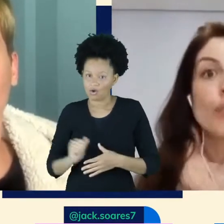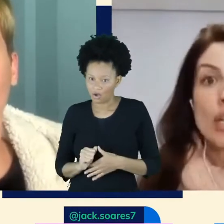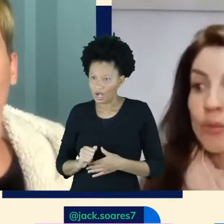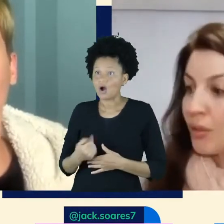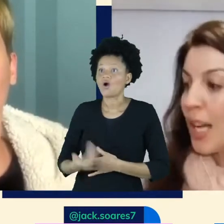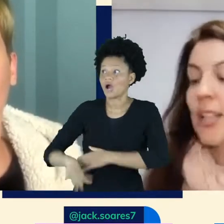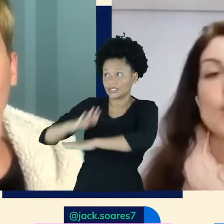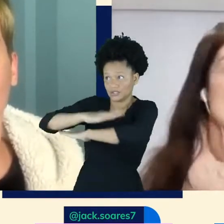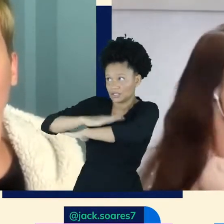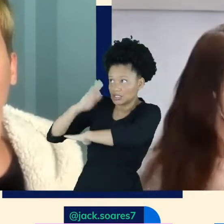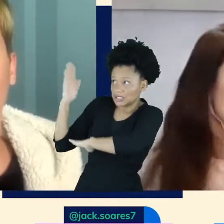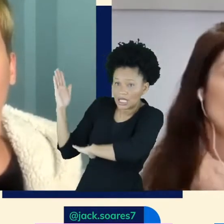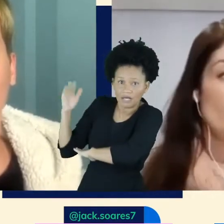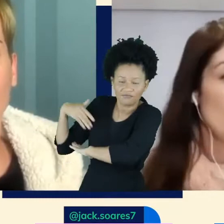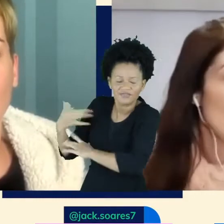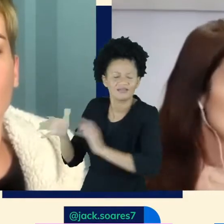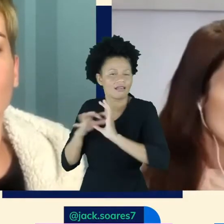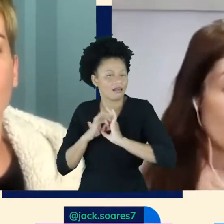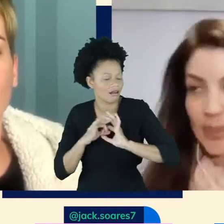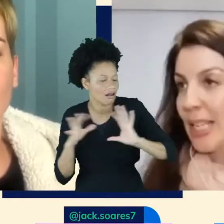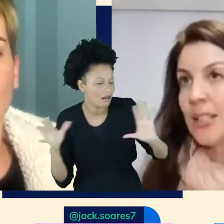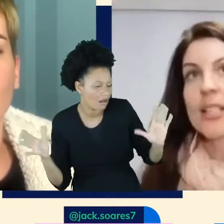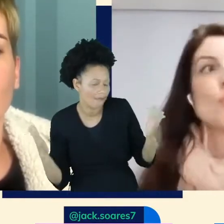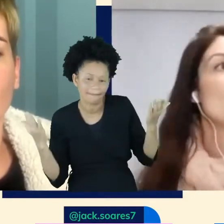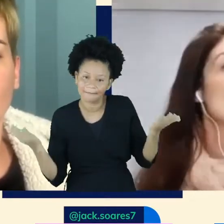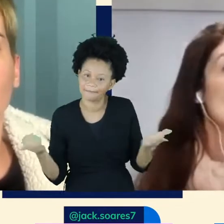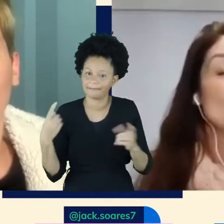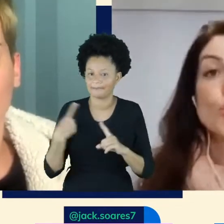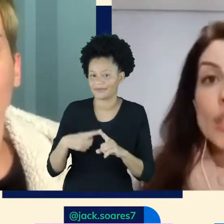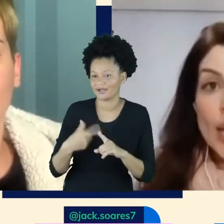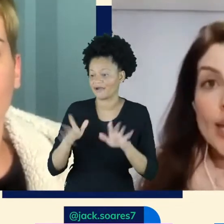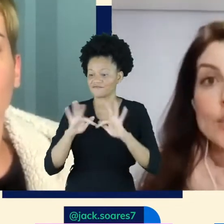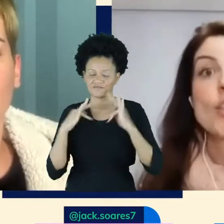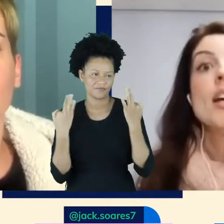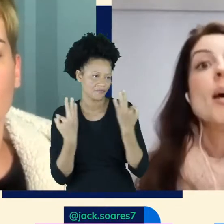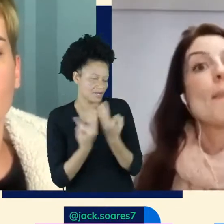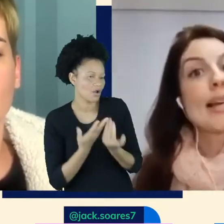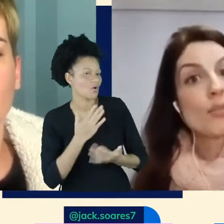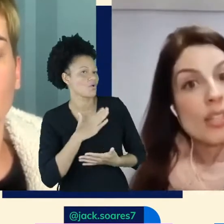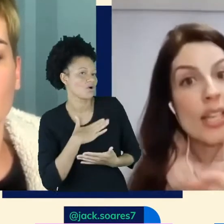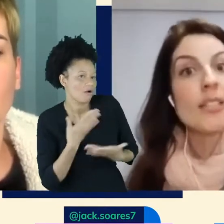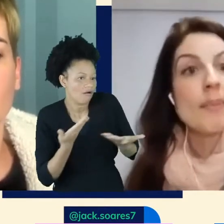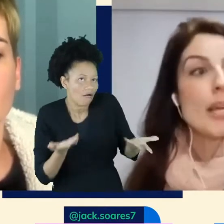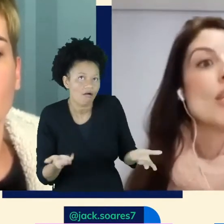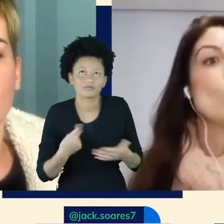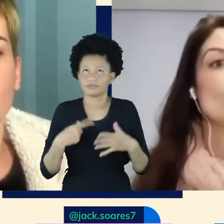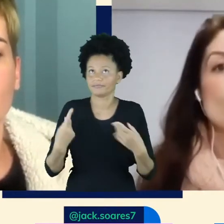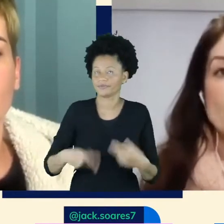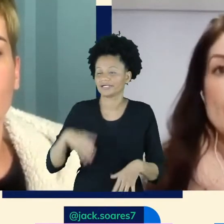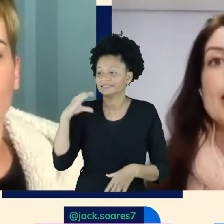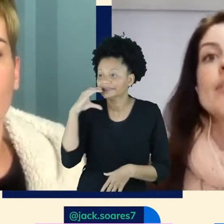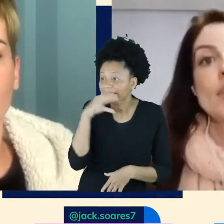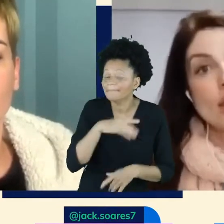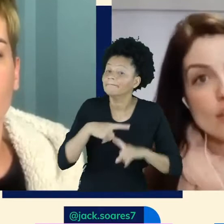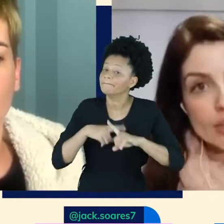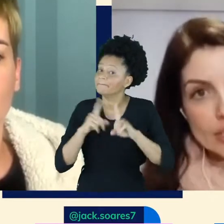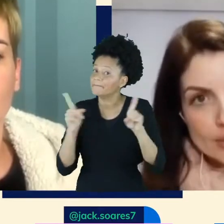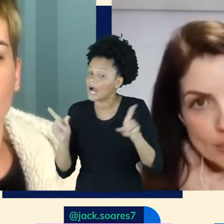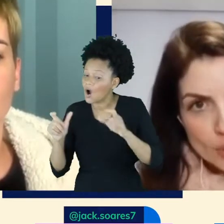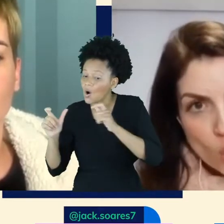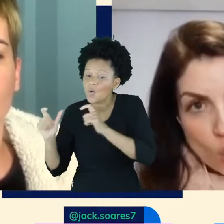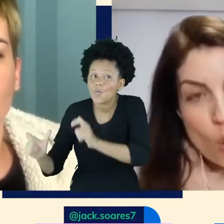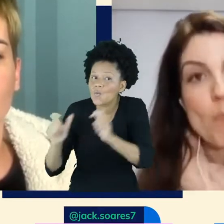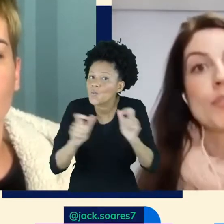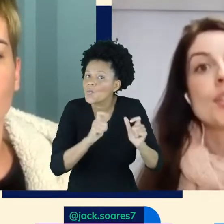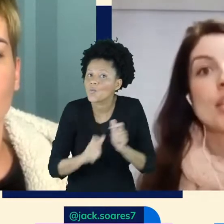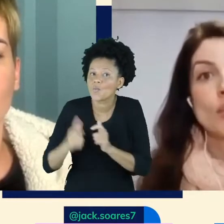a gente fica à vontade, sei lá, porque a nossa família é assim, porque aqui é muito quente, mas você tem que saber que em outros ambientes você vai estar